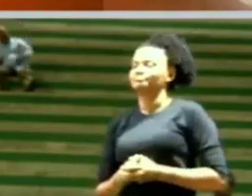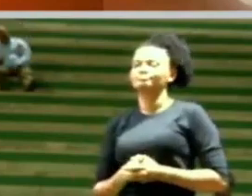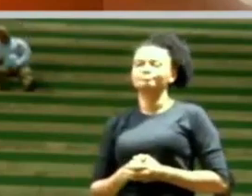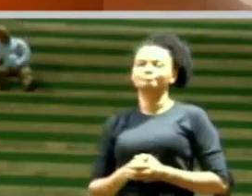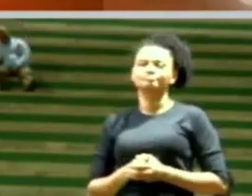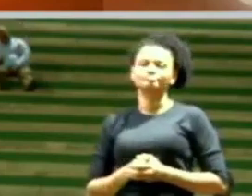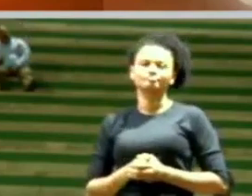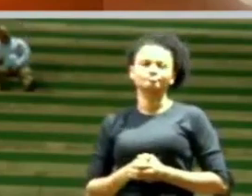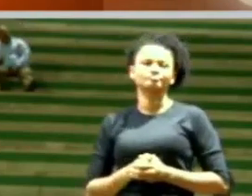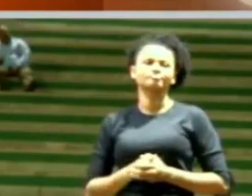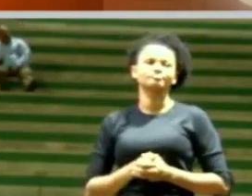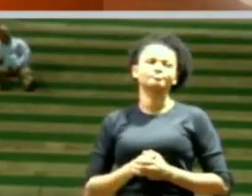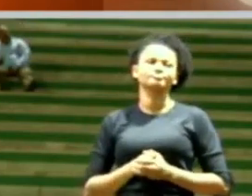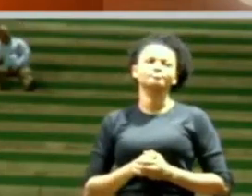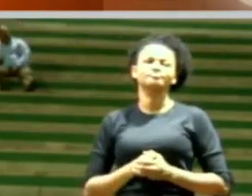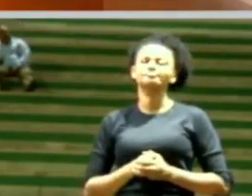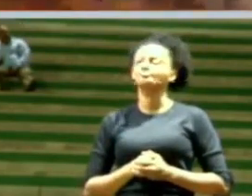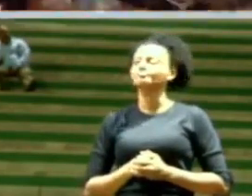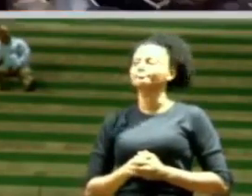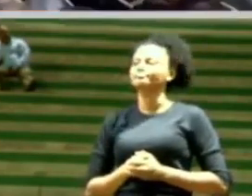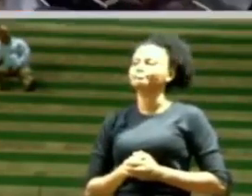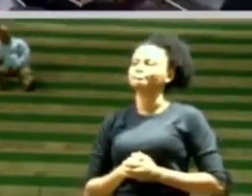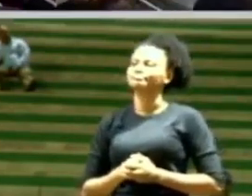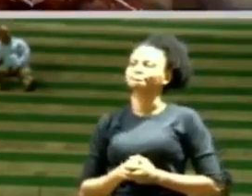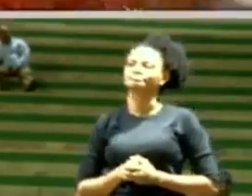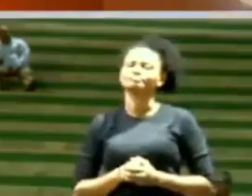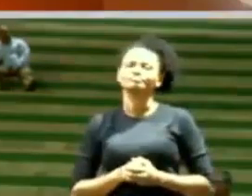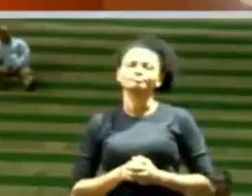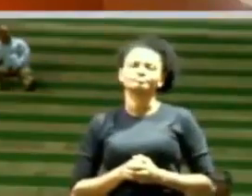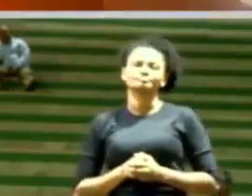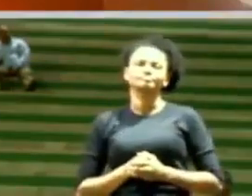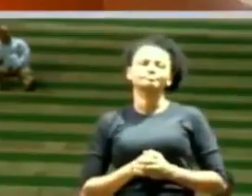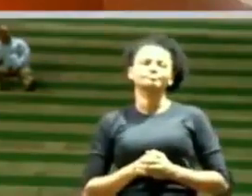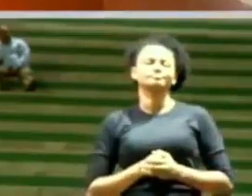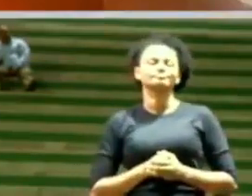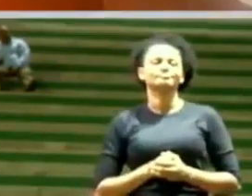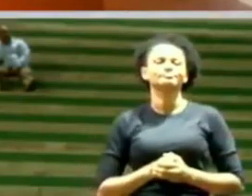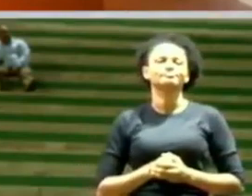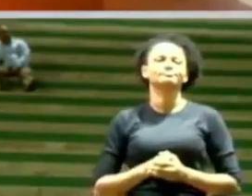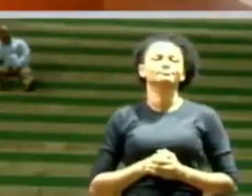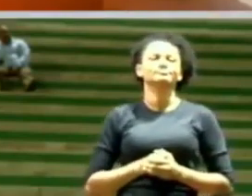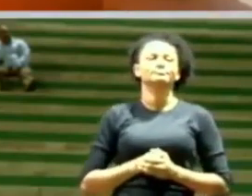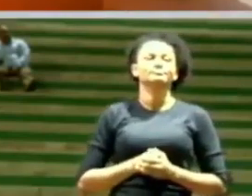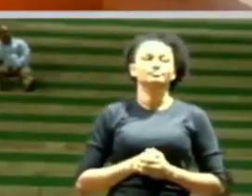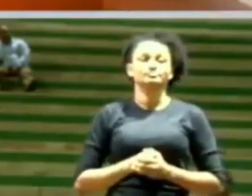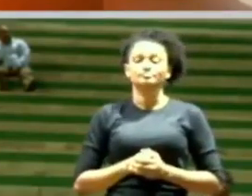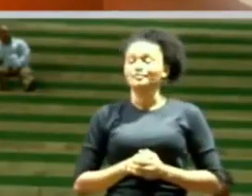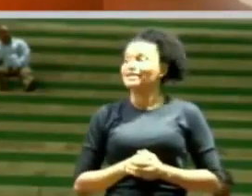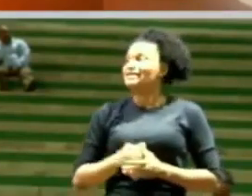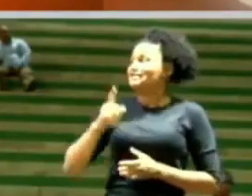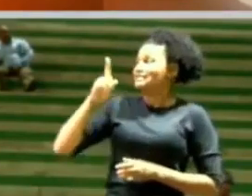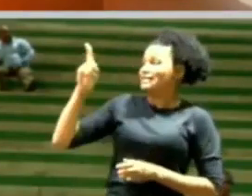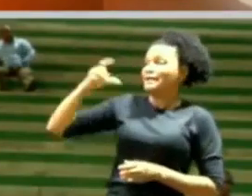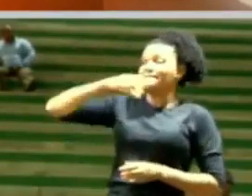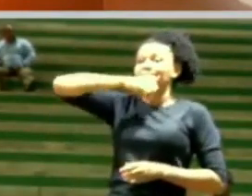Meu professor, me permita. Se ele é